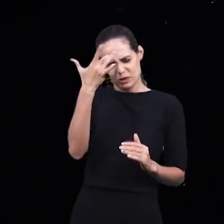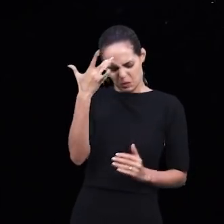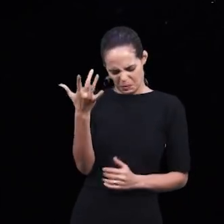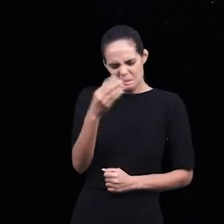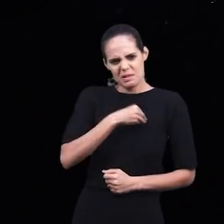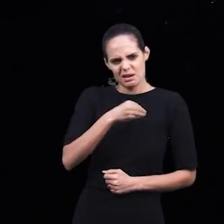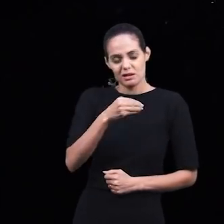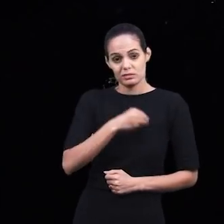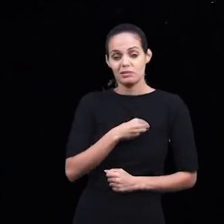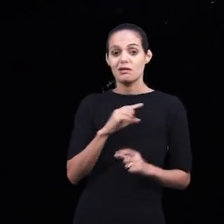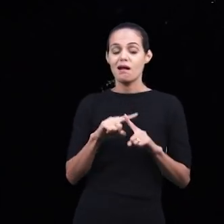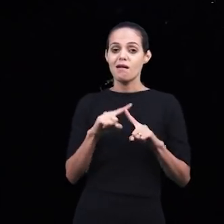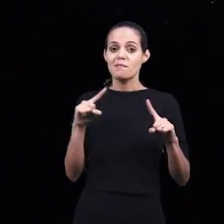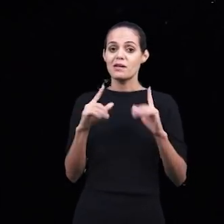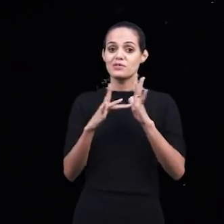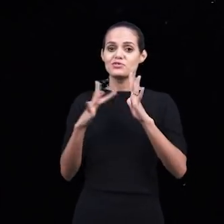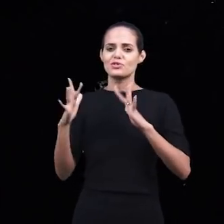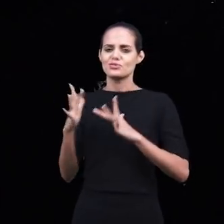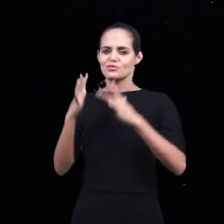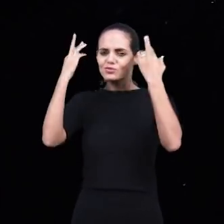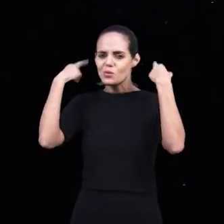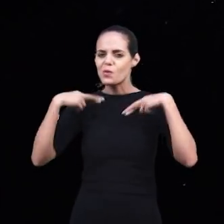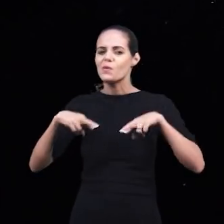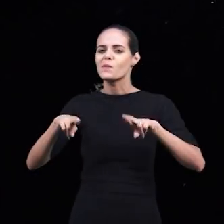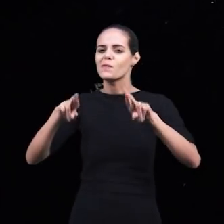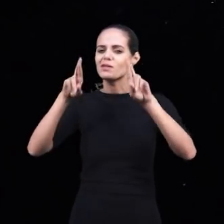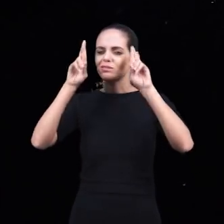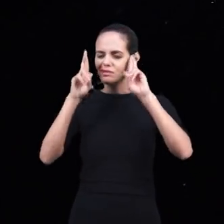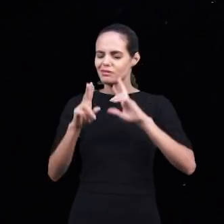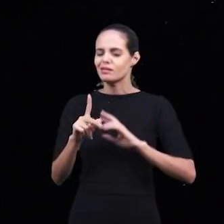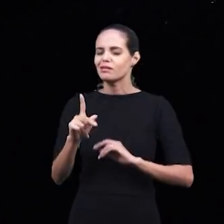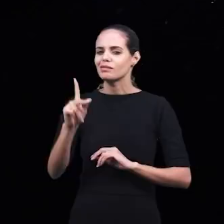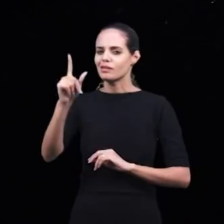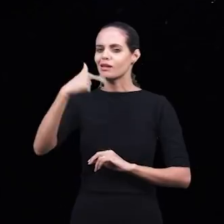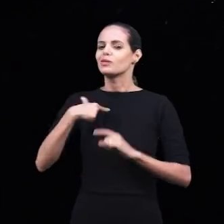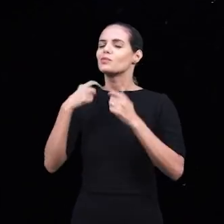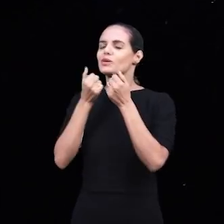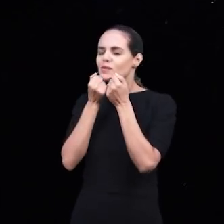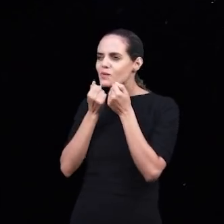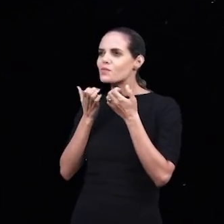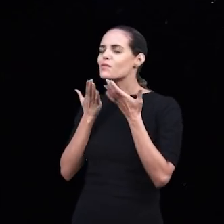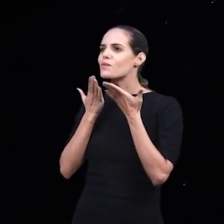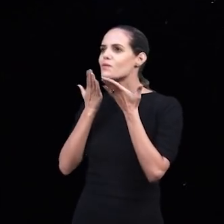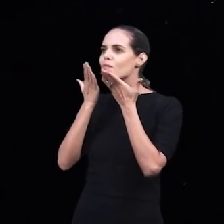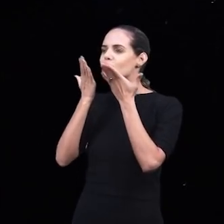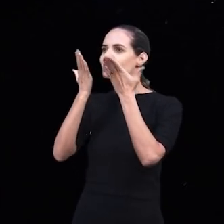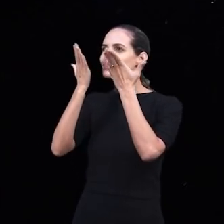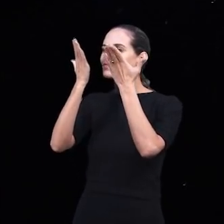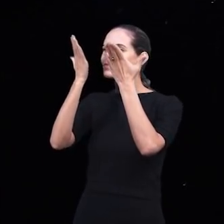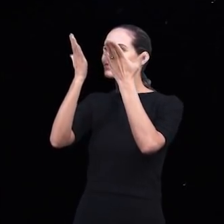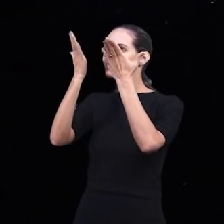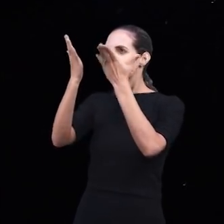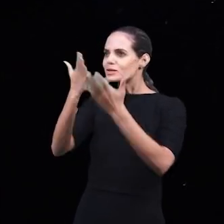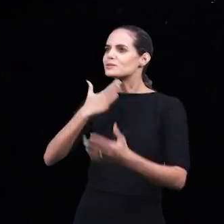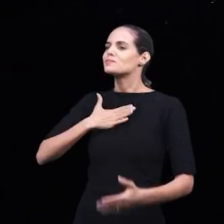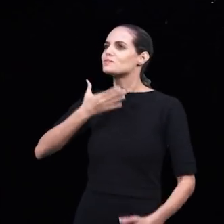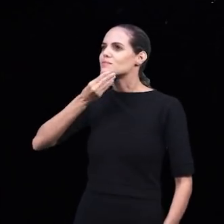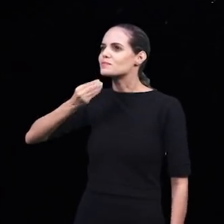ti, Jesus, Cordeiro eterno, confesso que és